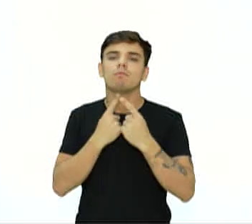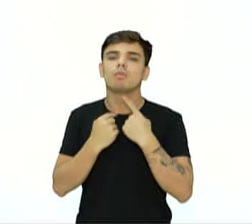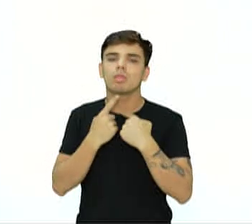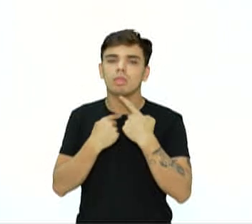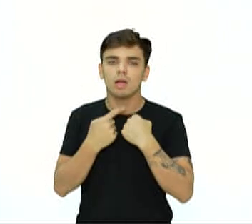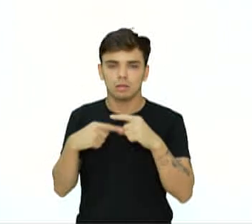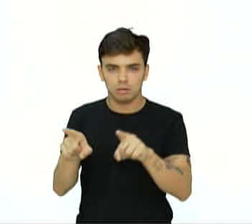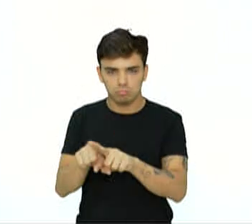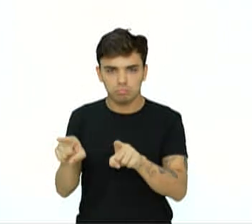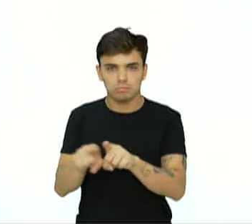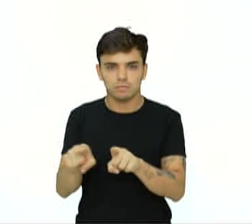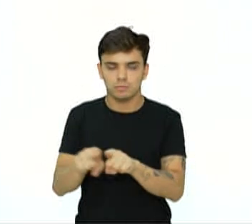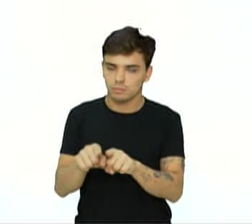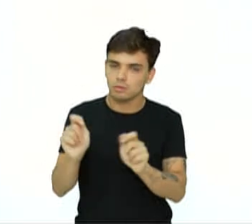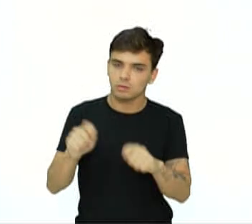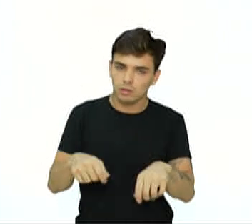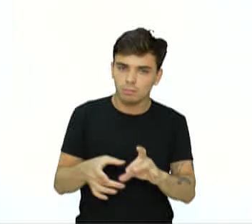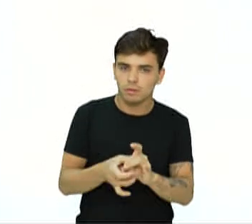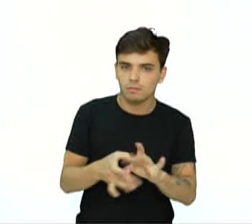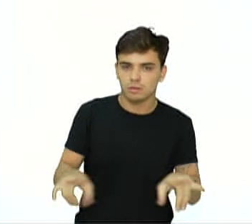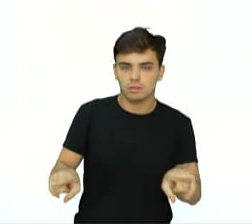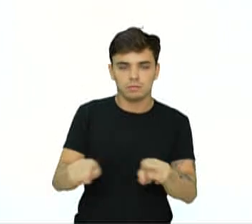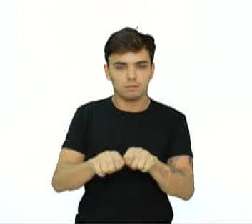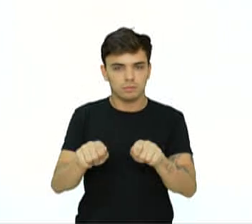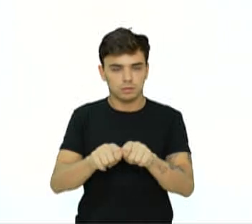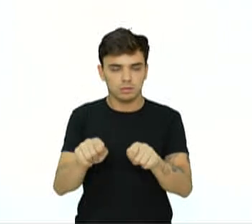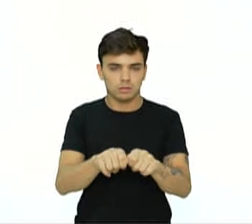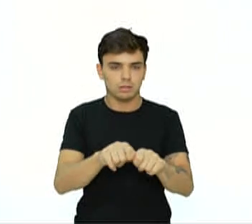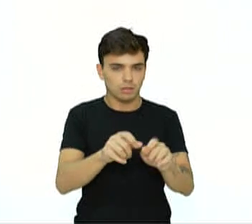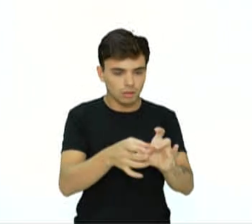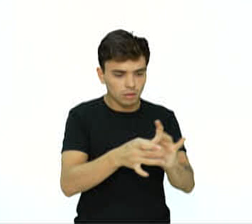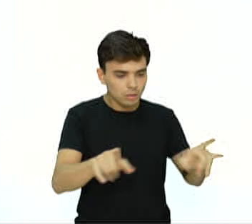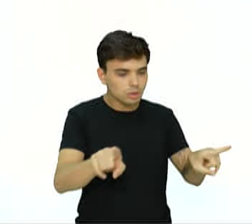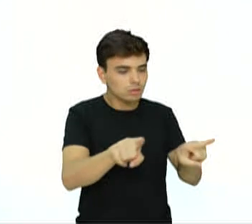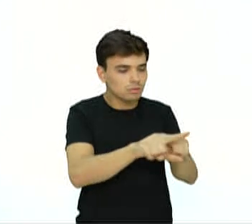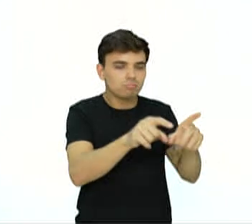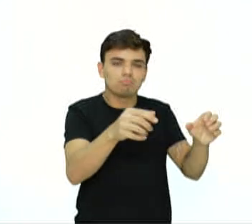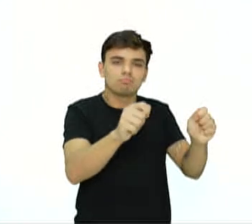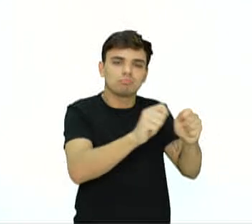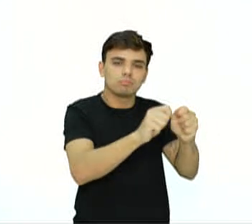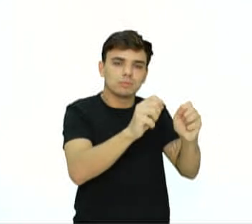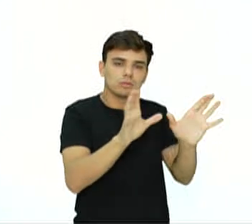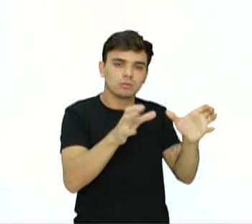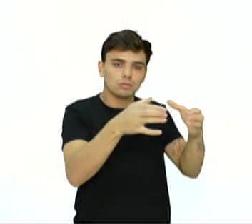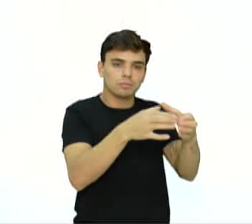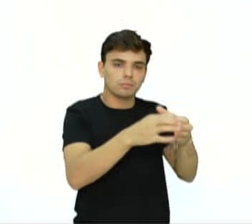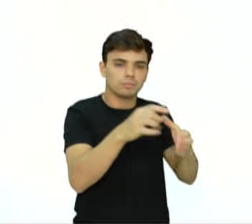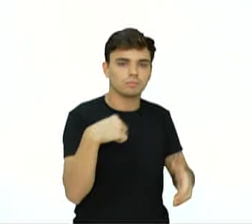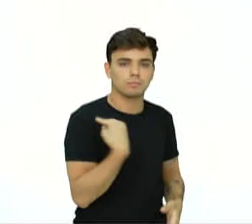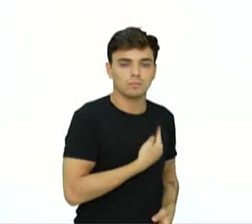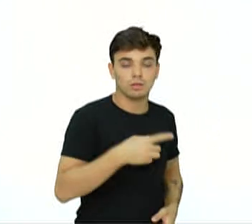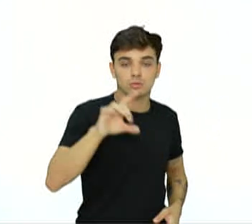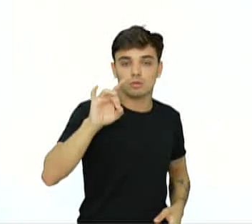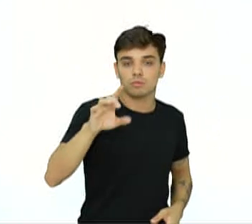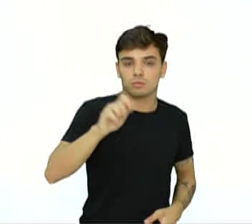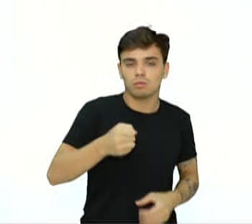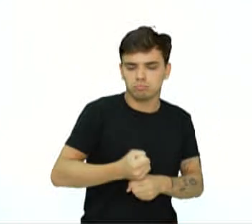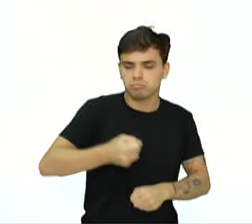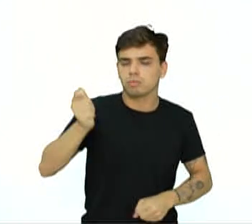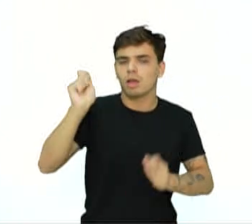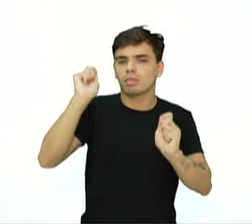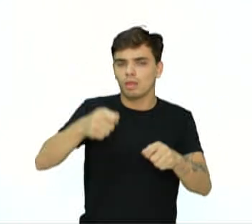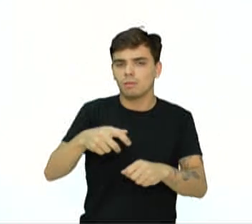vontade e deixa fazer. Deixa agrupar os nós que depois somente a espada